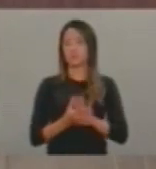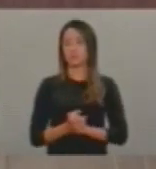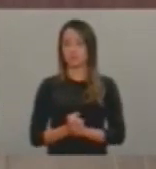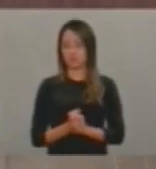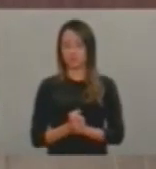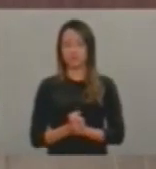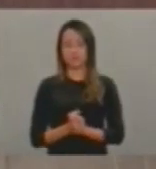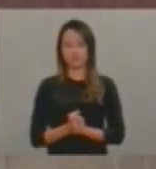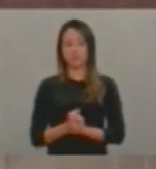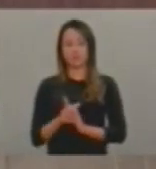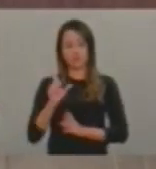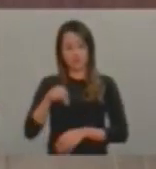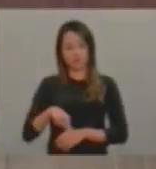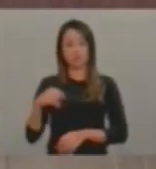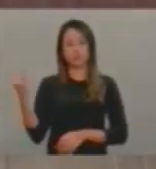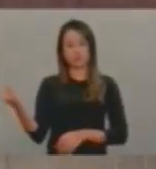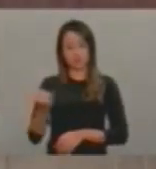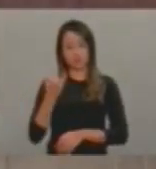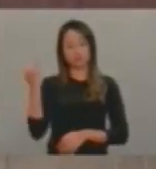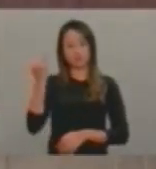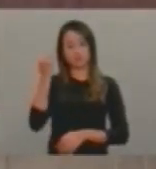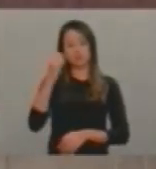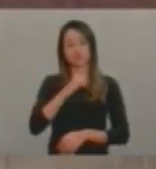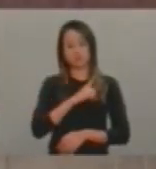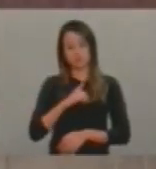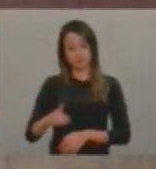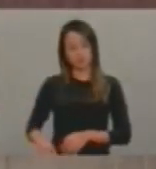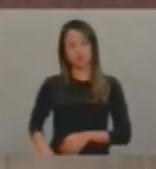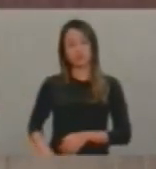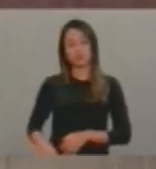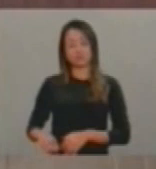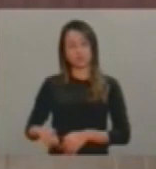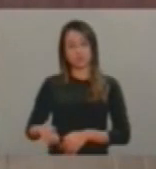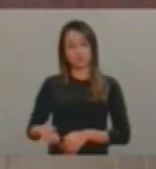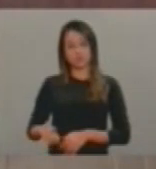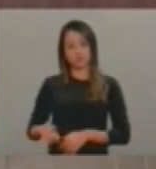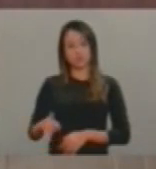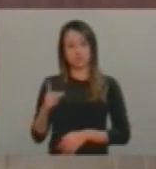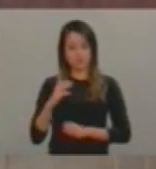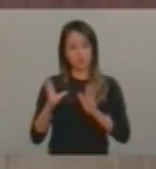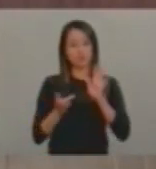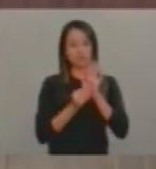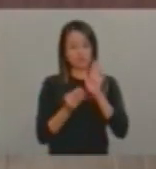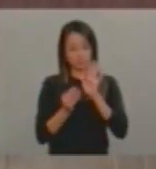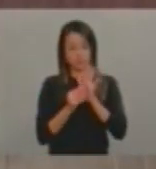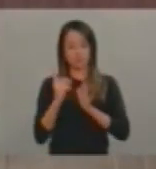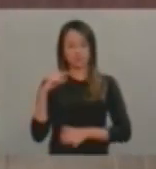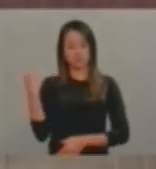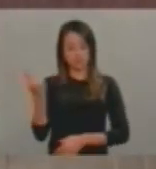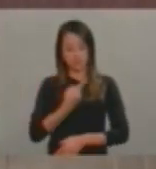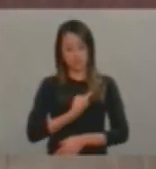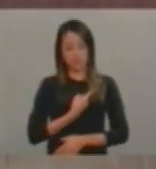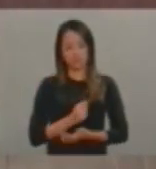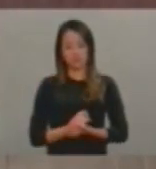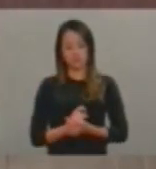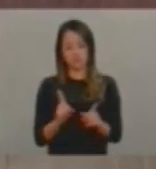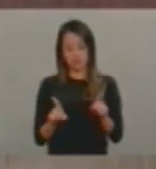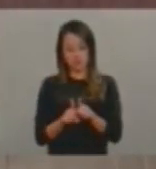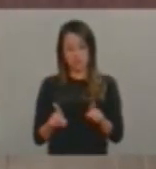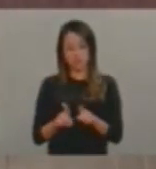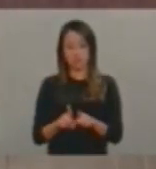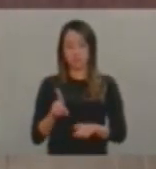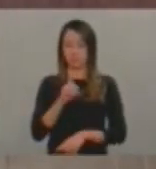muito importantes do deputado Renato. Tem emendas nossas, tem emenda do nobre deputado Davi